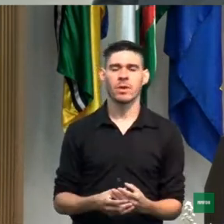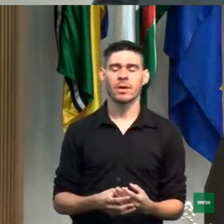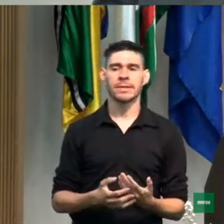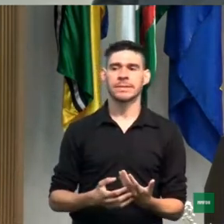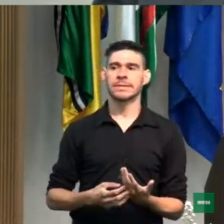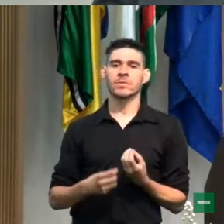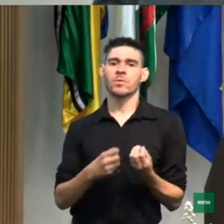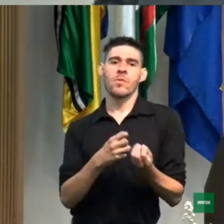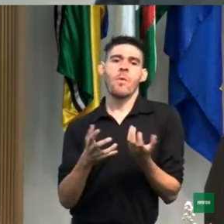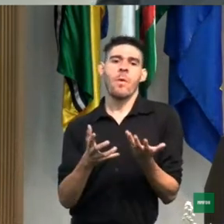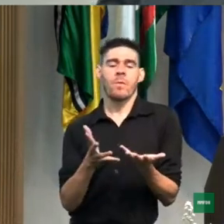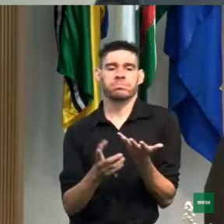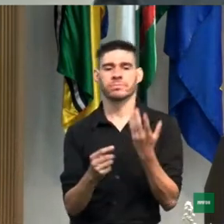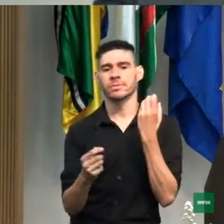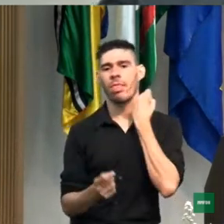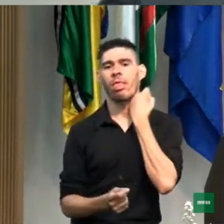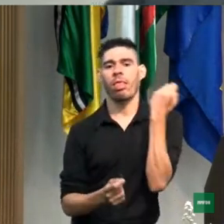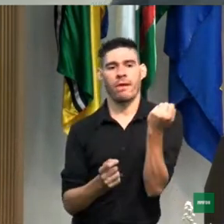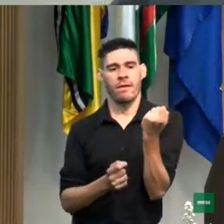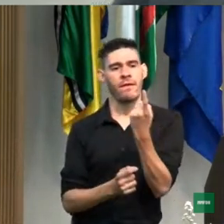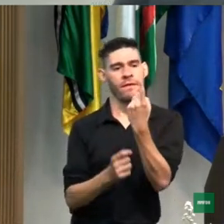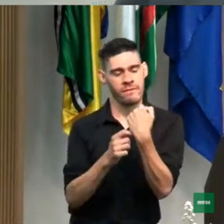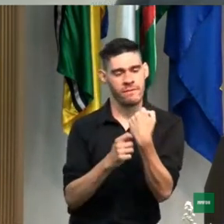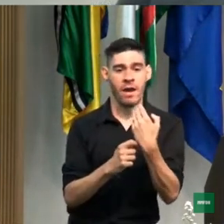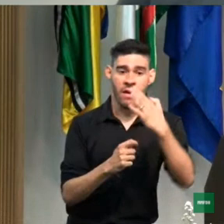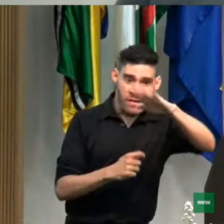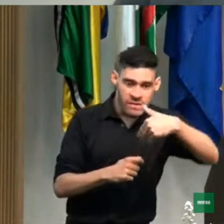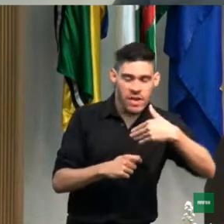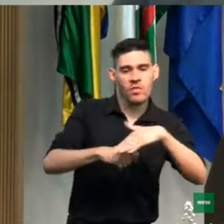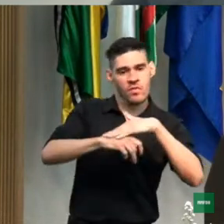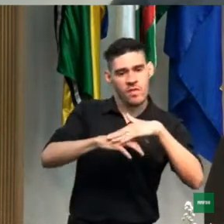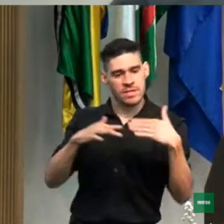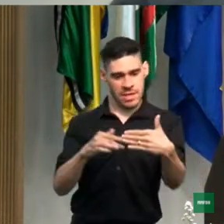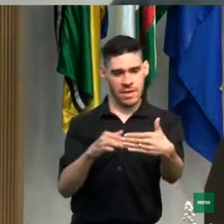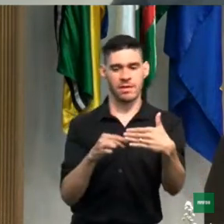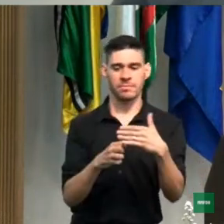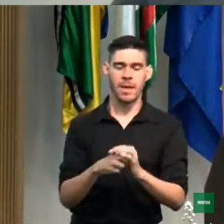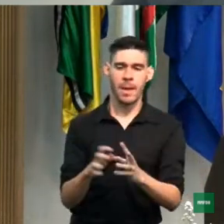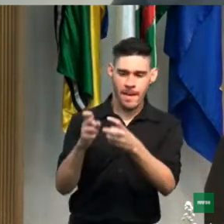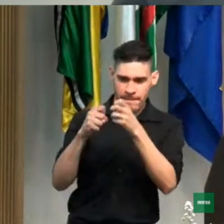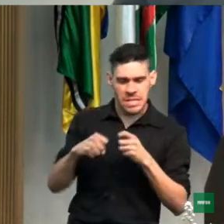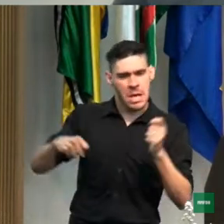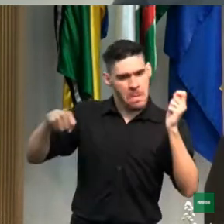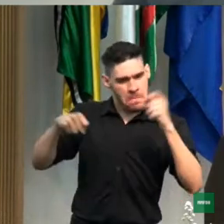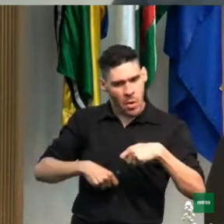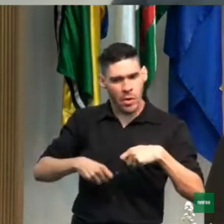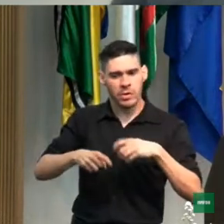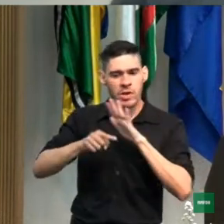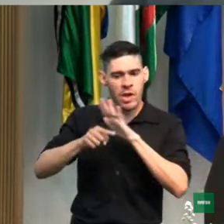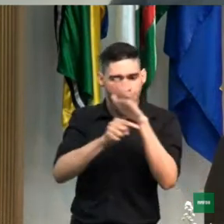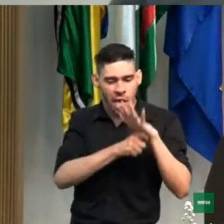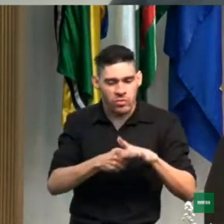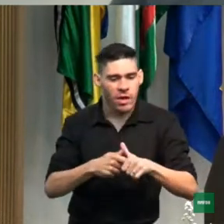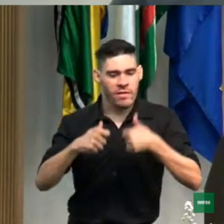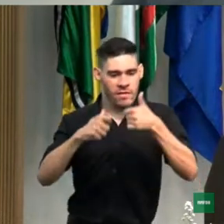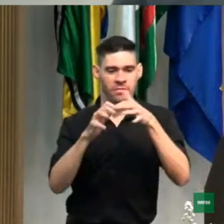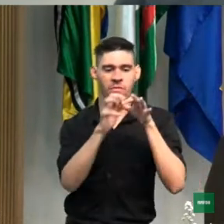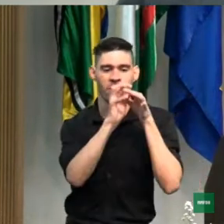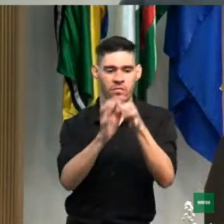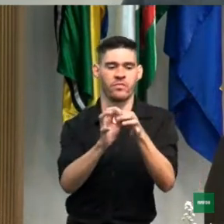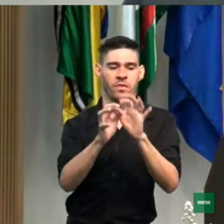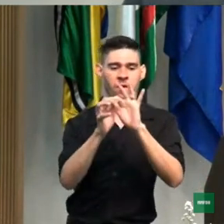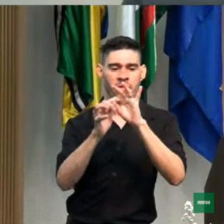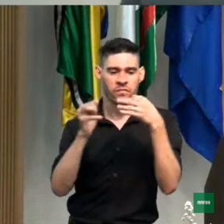ministério. Vocês percebem quanto a gente pode ajudar no fortalecimento de vínculos familiares? Mas a gente tem